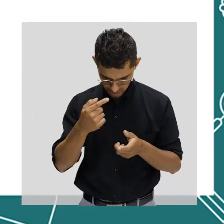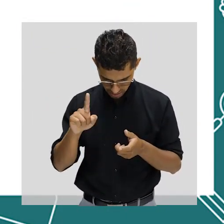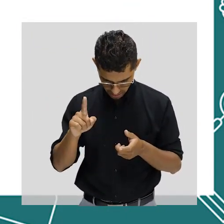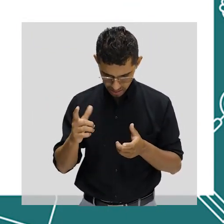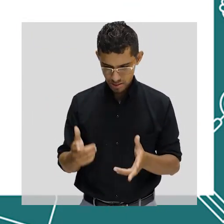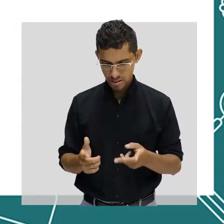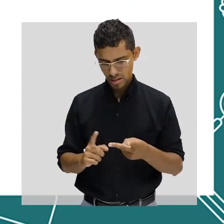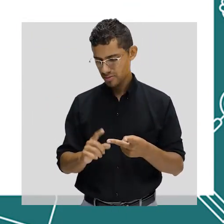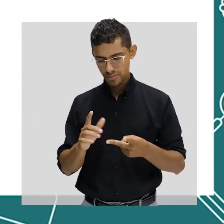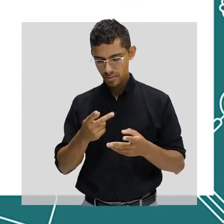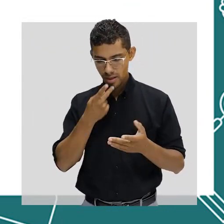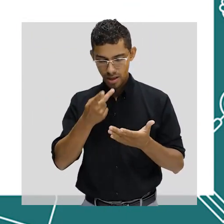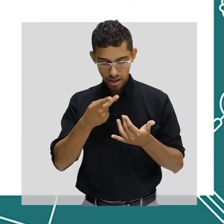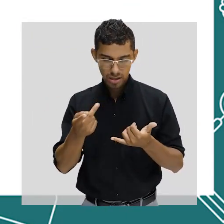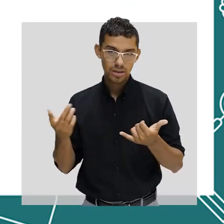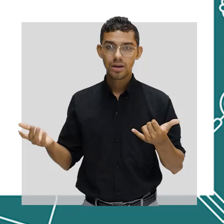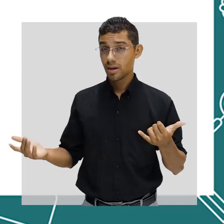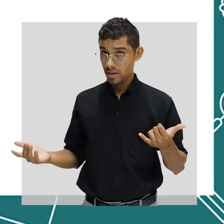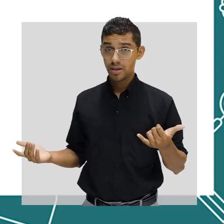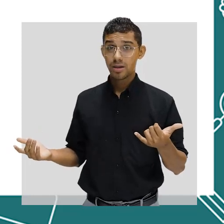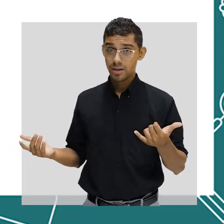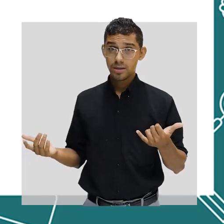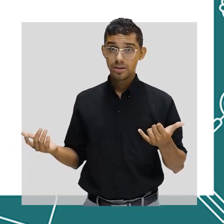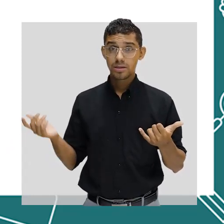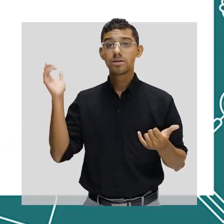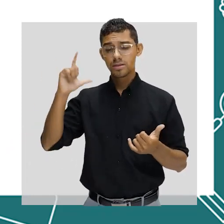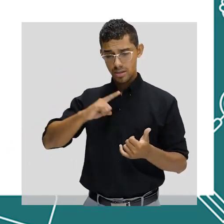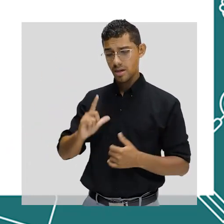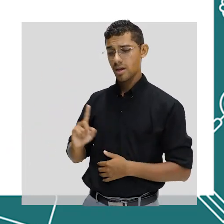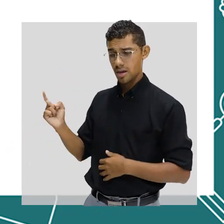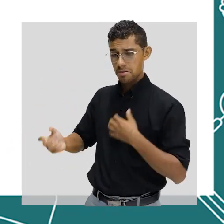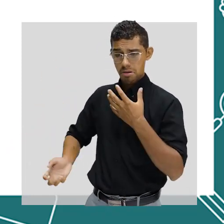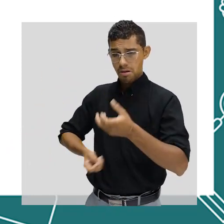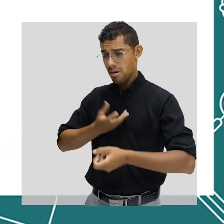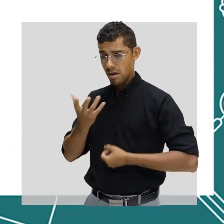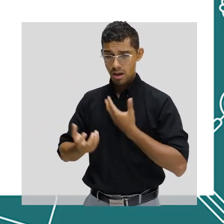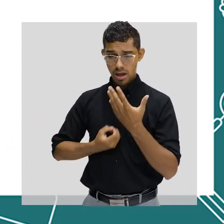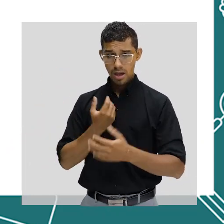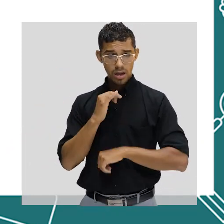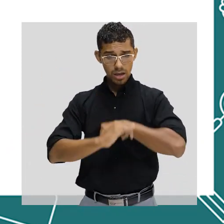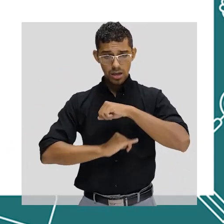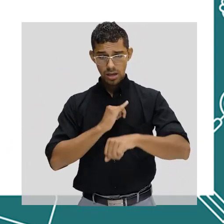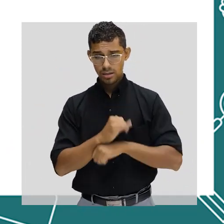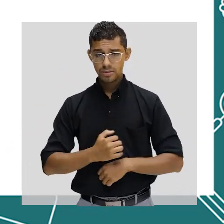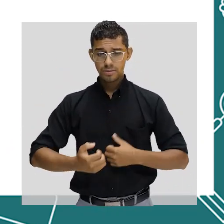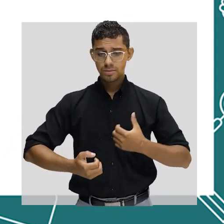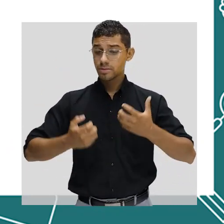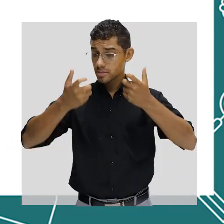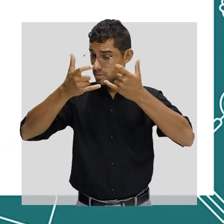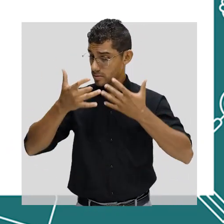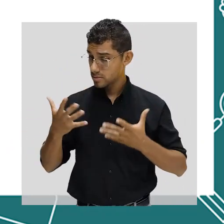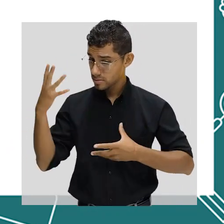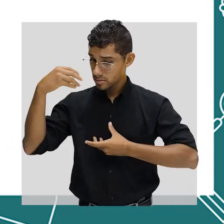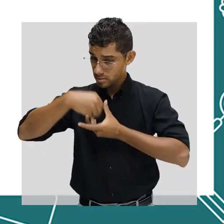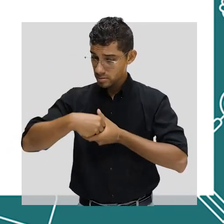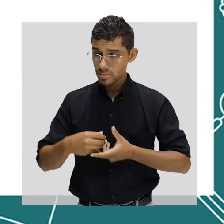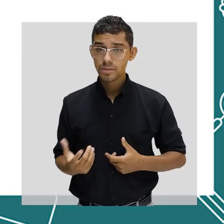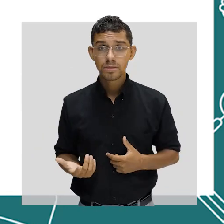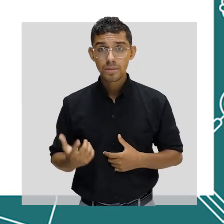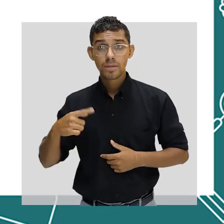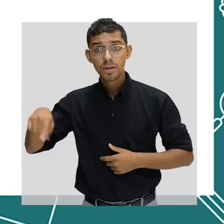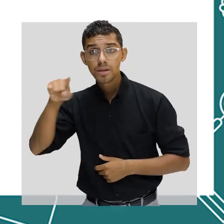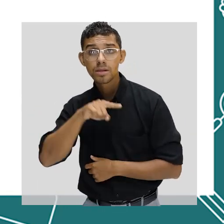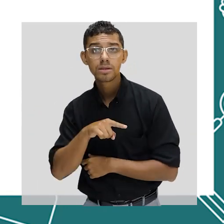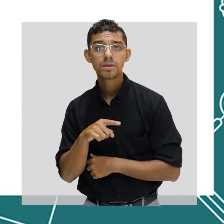específica da internet, ela existe? Existe. Eu tenho uma forma bem específica de me expressar dentro desse meio. Então, as queridinhas